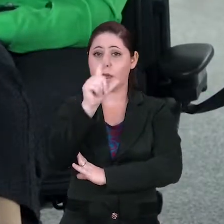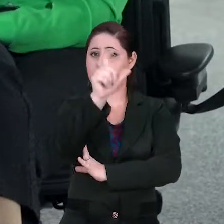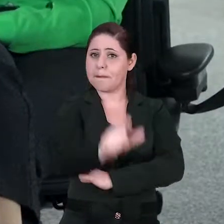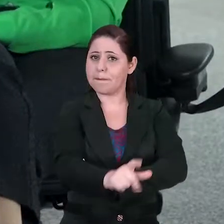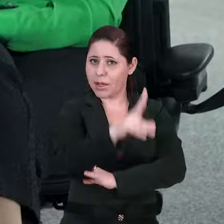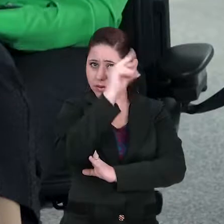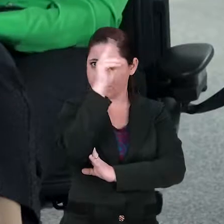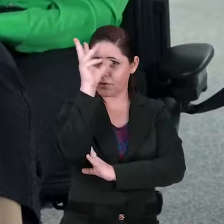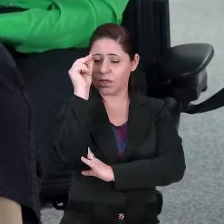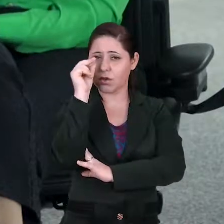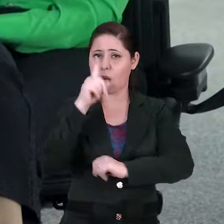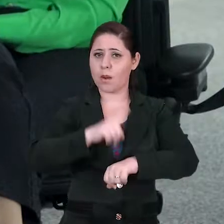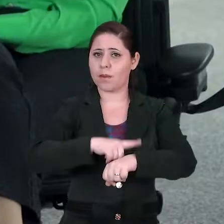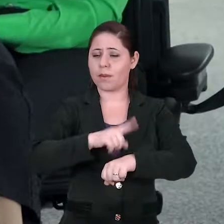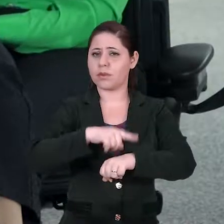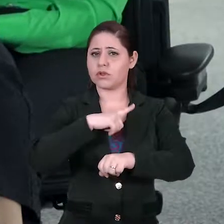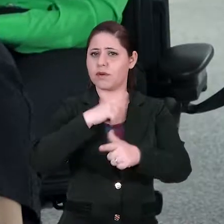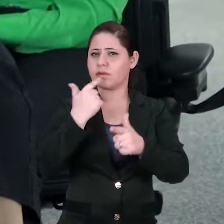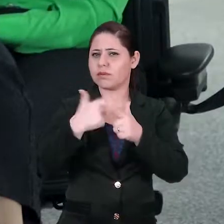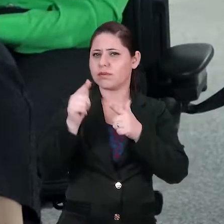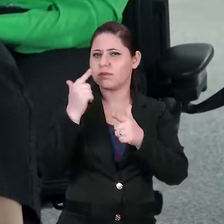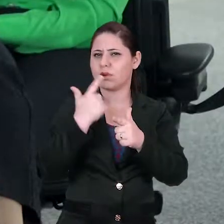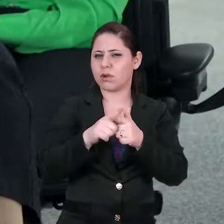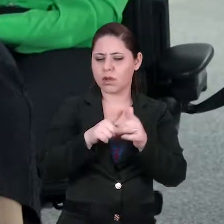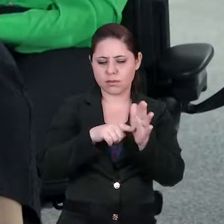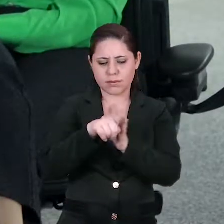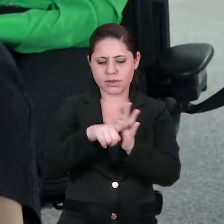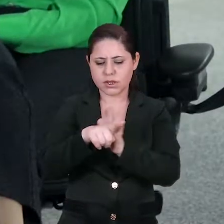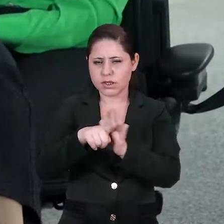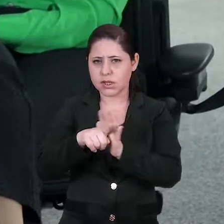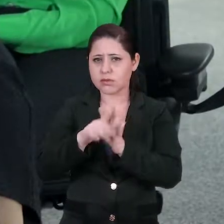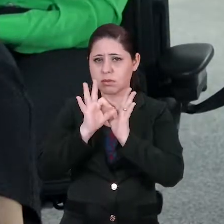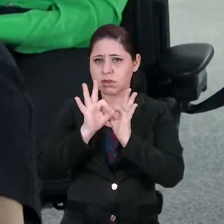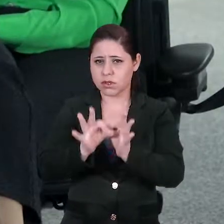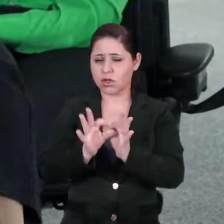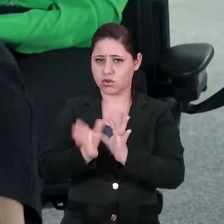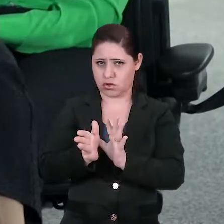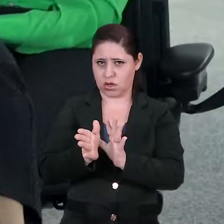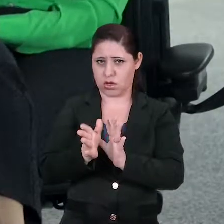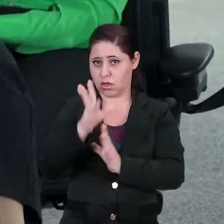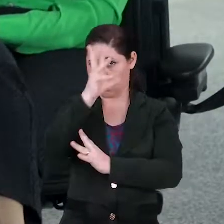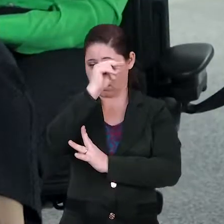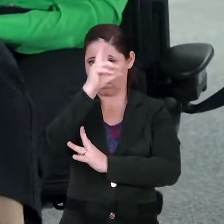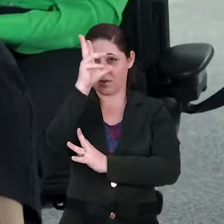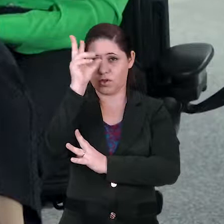a partir do momento que tinham os problemas sido levantados, que a prefeitura